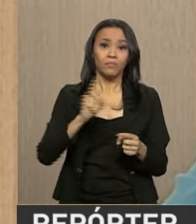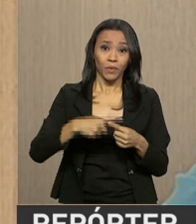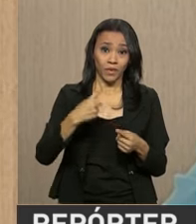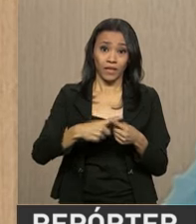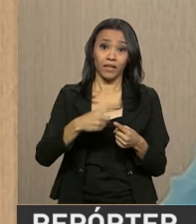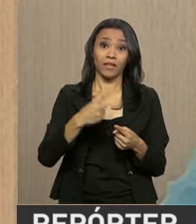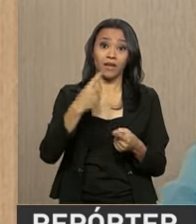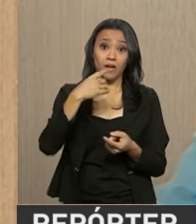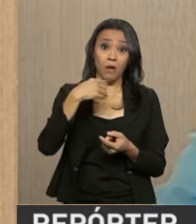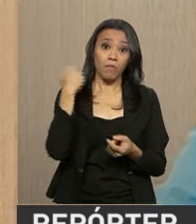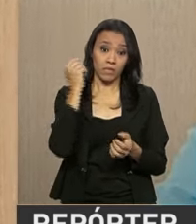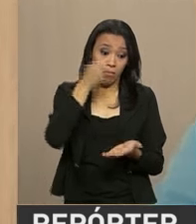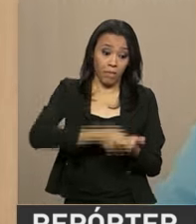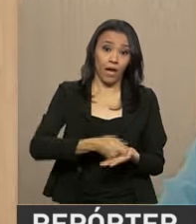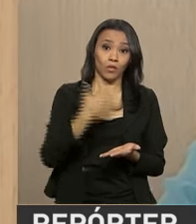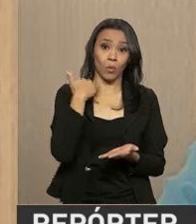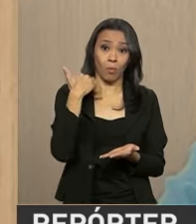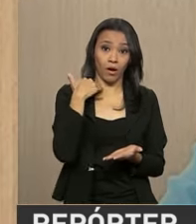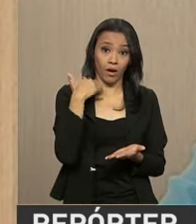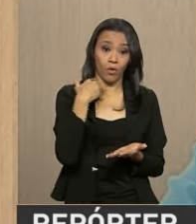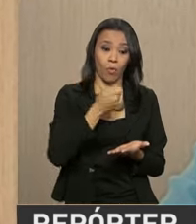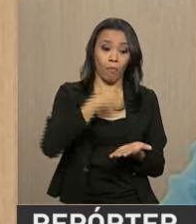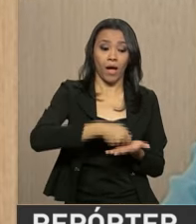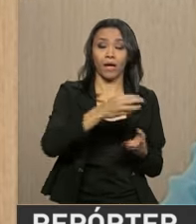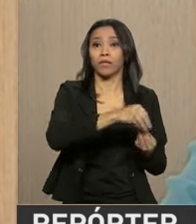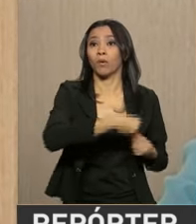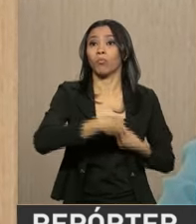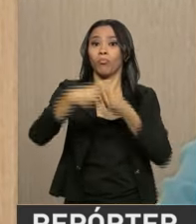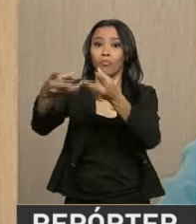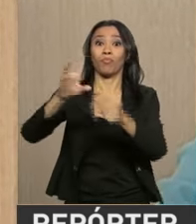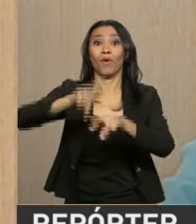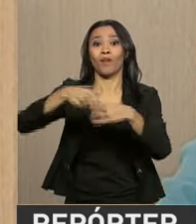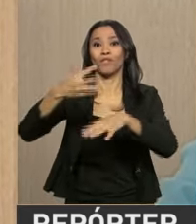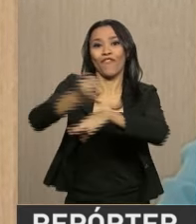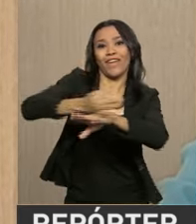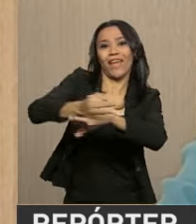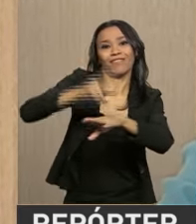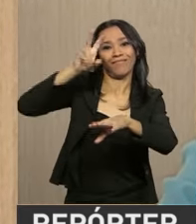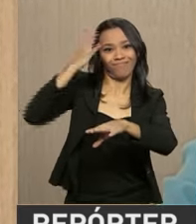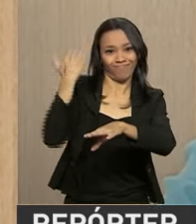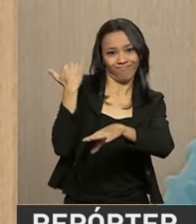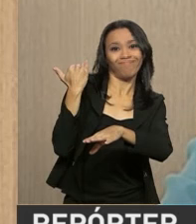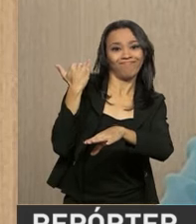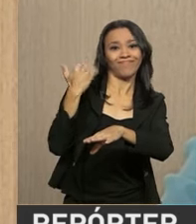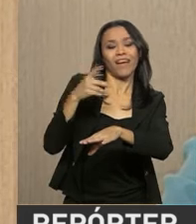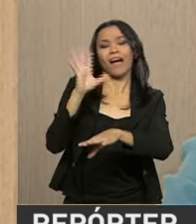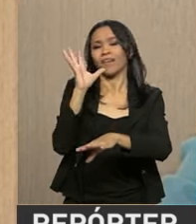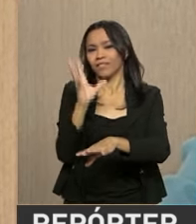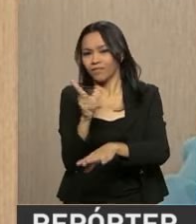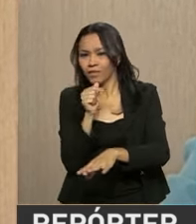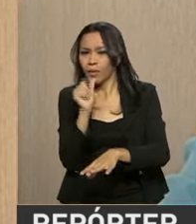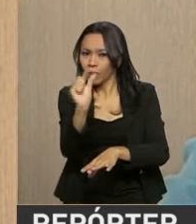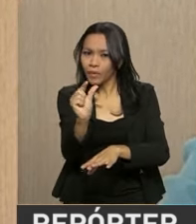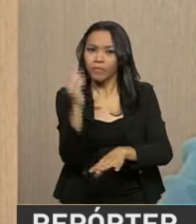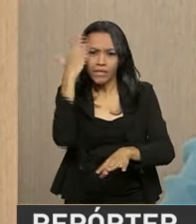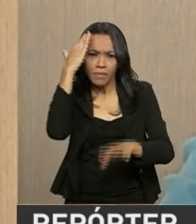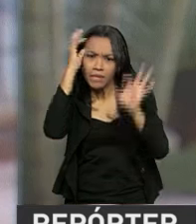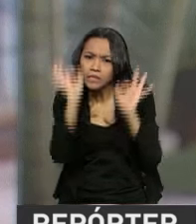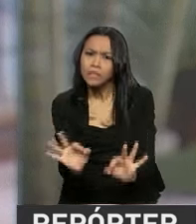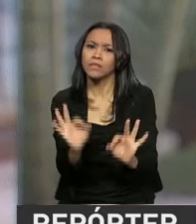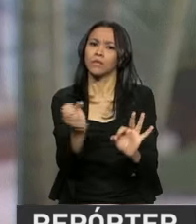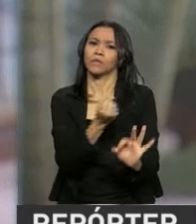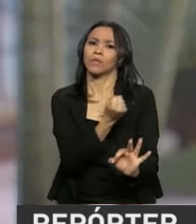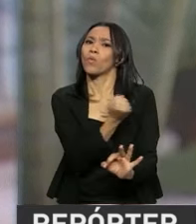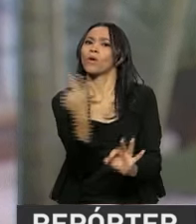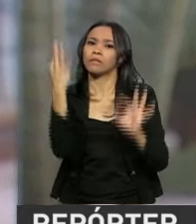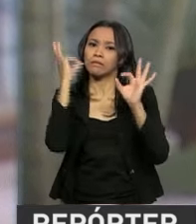do Brasil em função do feriado, muito provavelmente chegaremos a 8 milhões e 800 mil inscrições confirmadas.